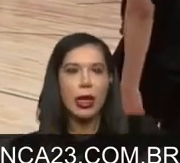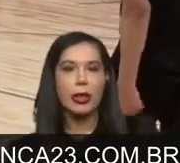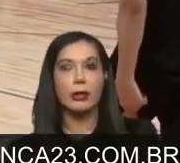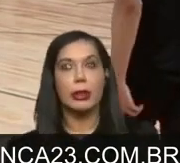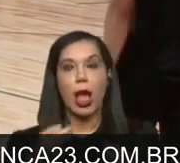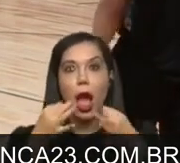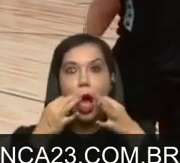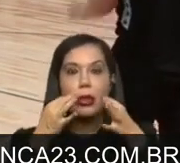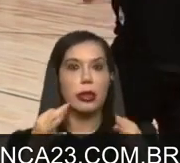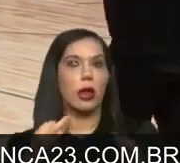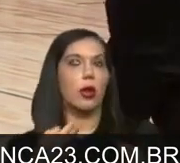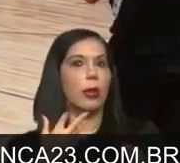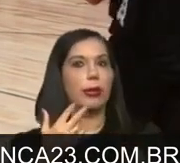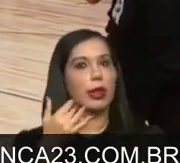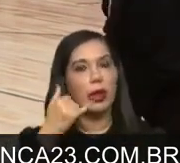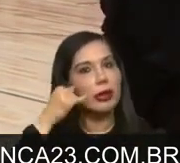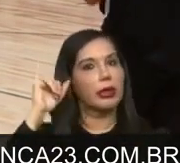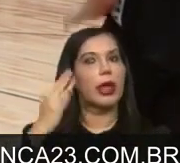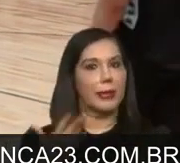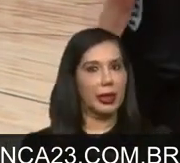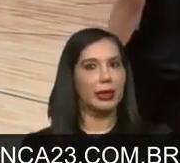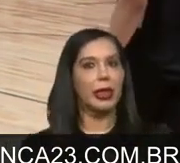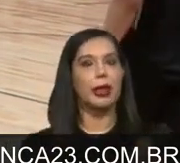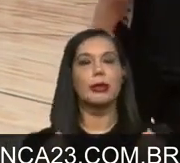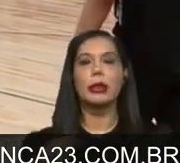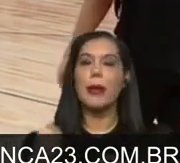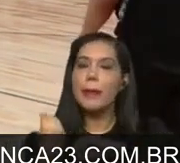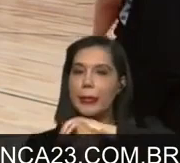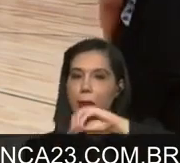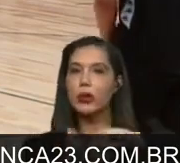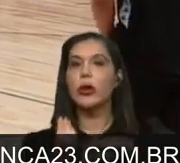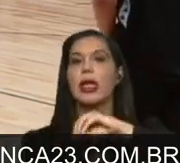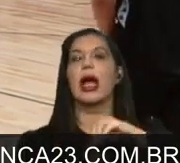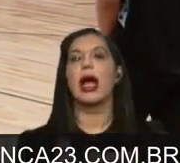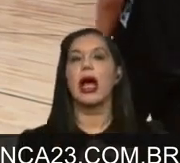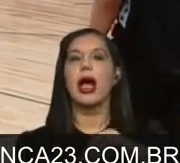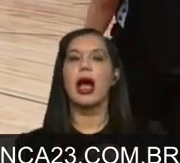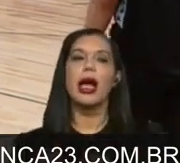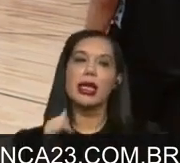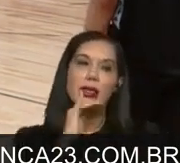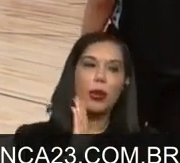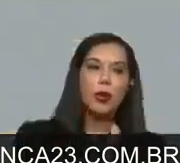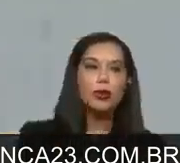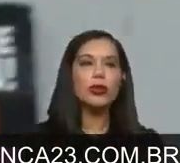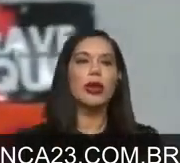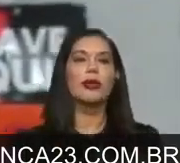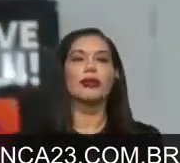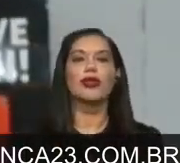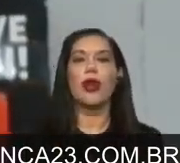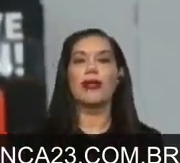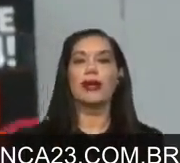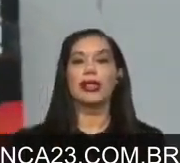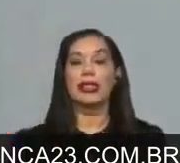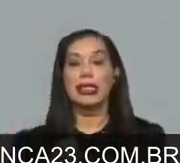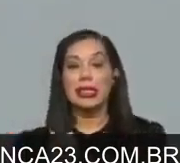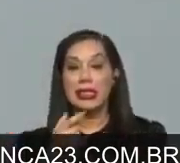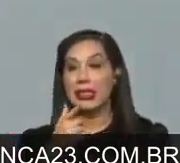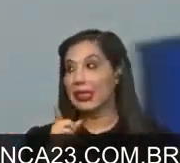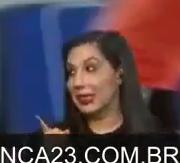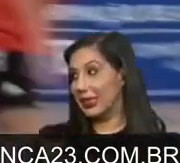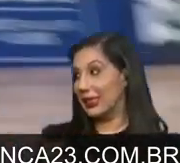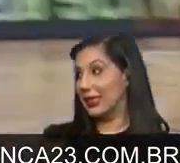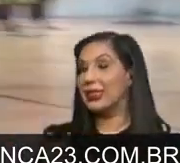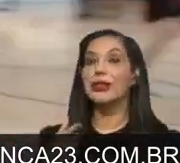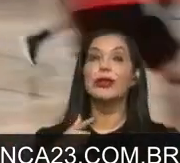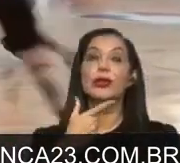muito importante, né, a gente fazer essa mescla e a gente poder passar e dar tranquilidade para os meninos. E se o Cauê é o lado que fala,